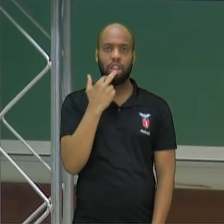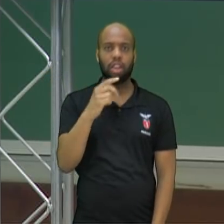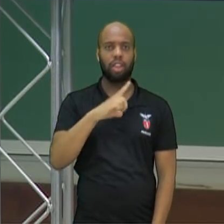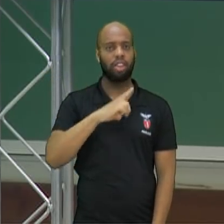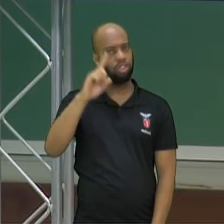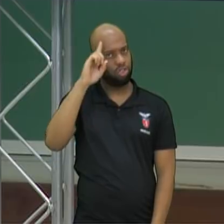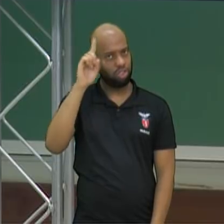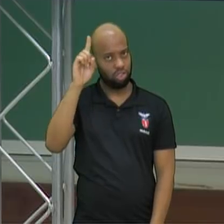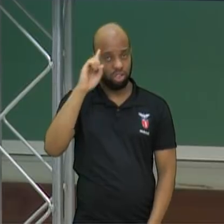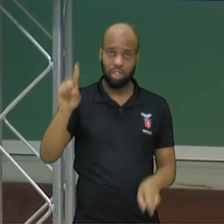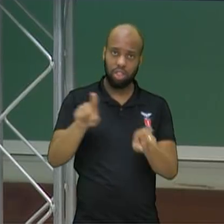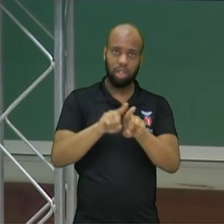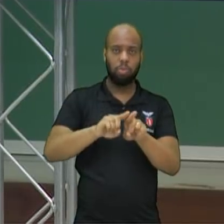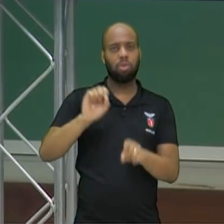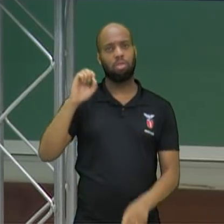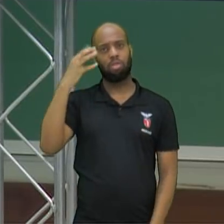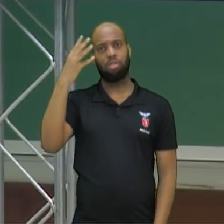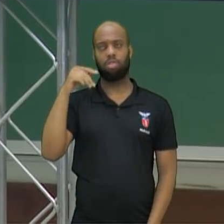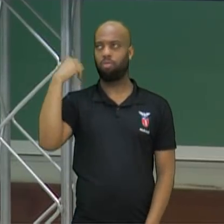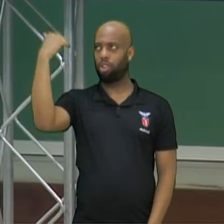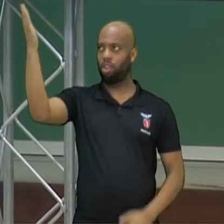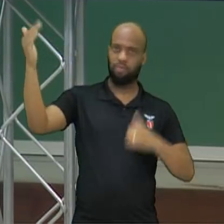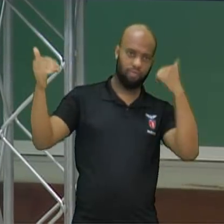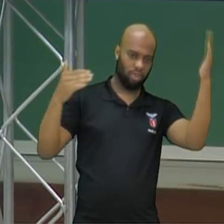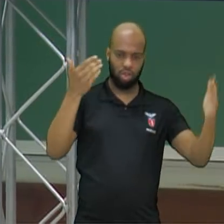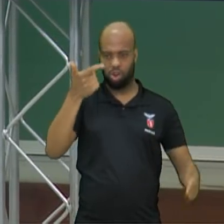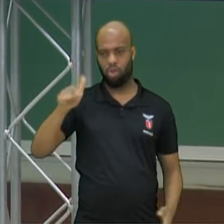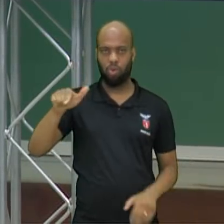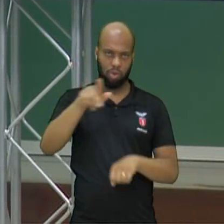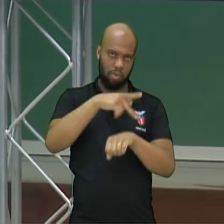dia a dia, o que está acontecendo lá fora.